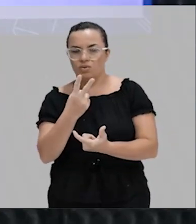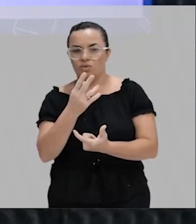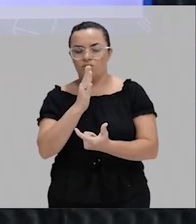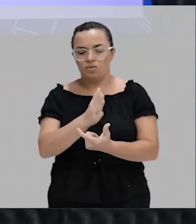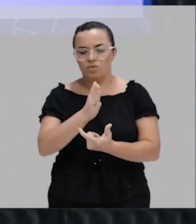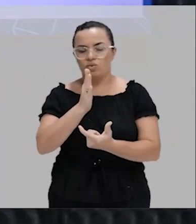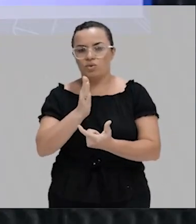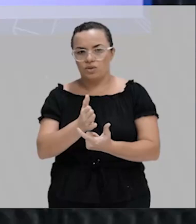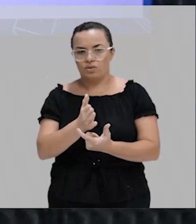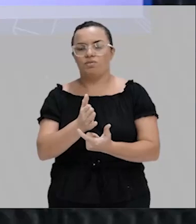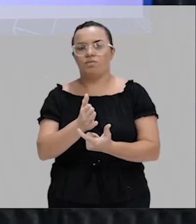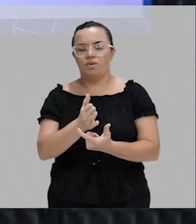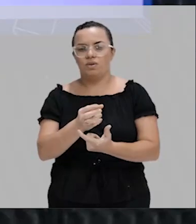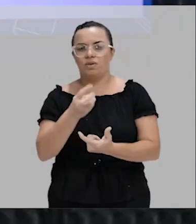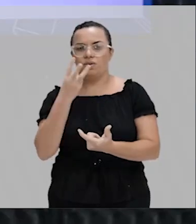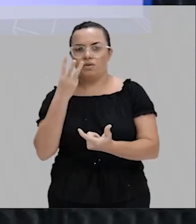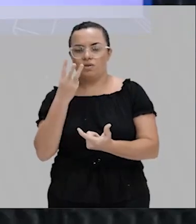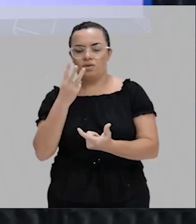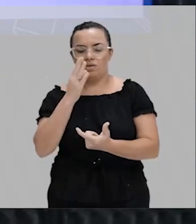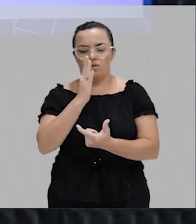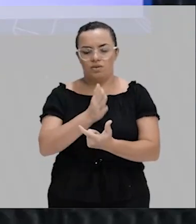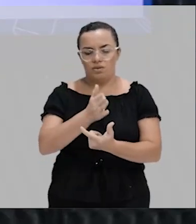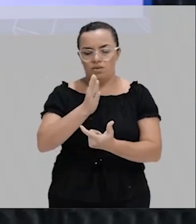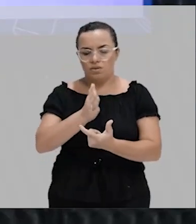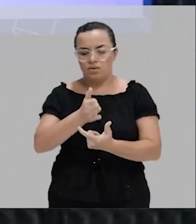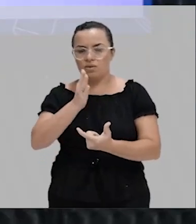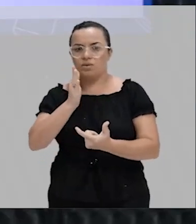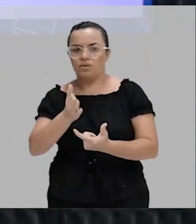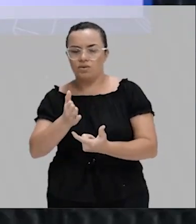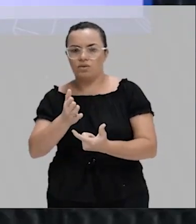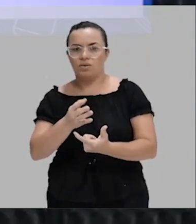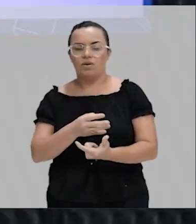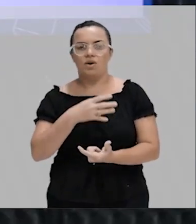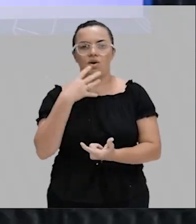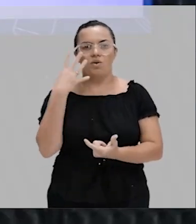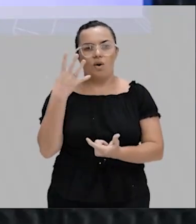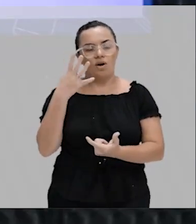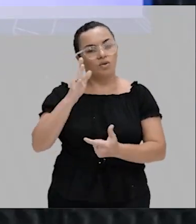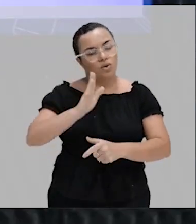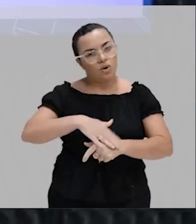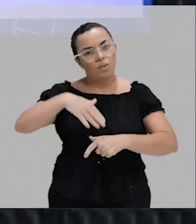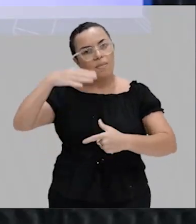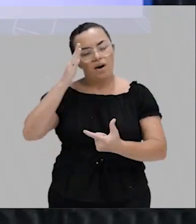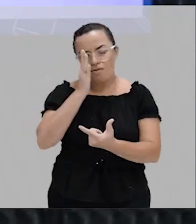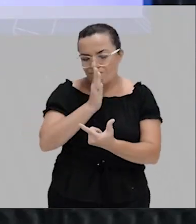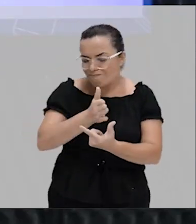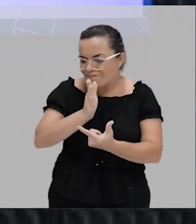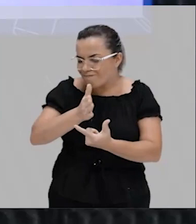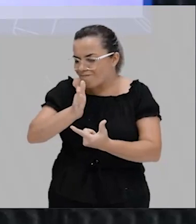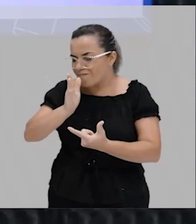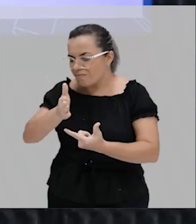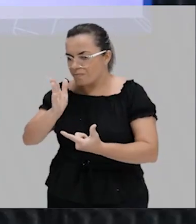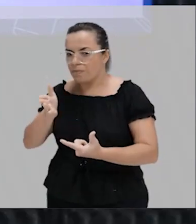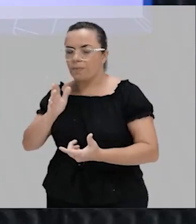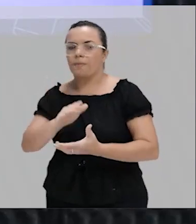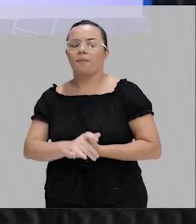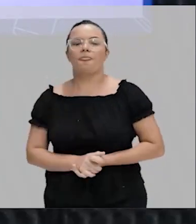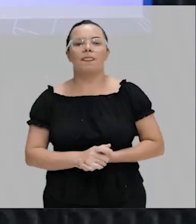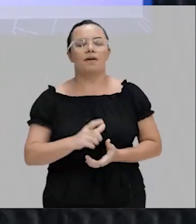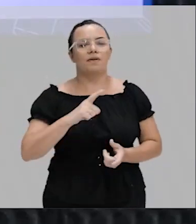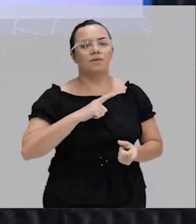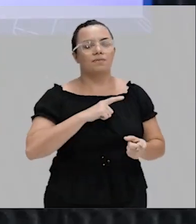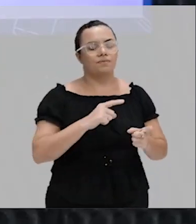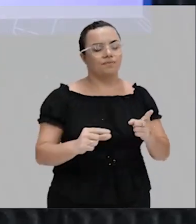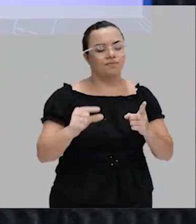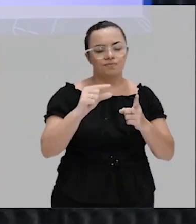sílabas dissílabo, três sílabas trissílabos, quatro ou mais sílabas polissílabos. Tem uma palavra que ela é sempre